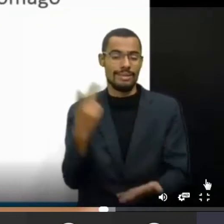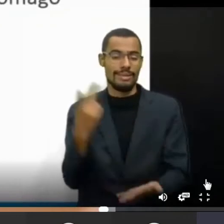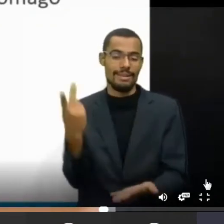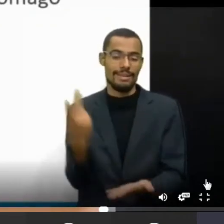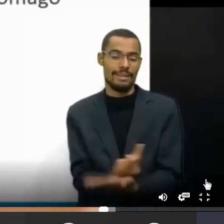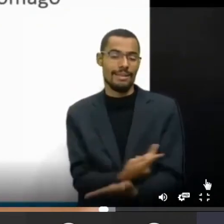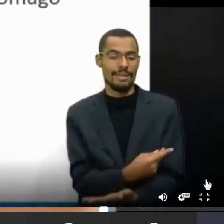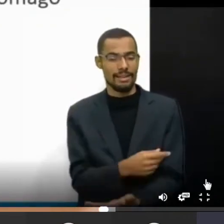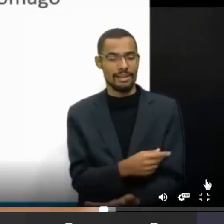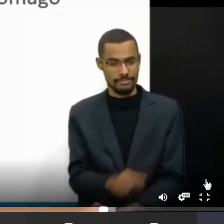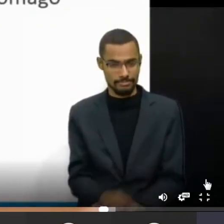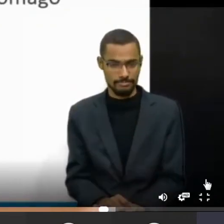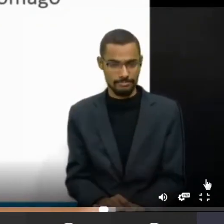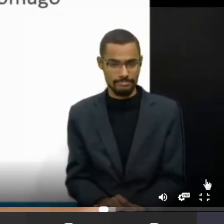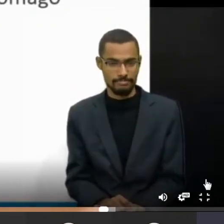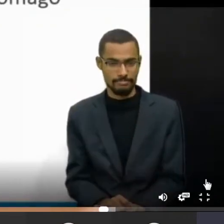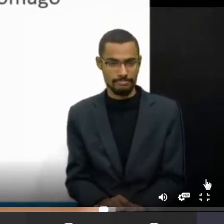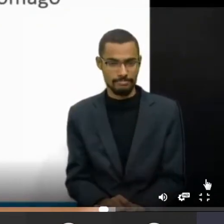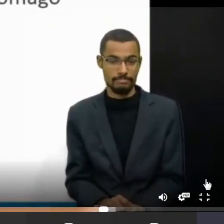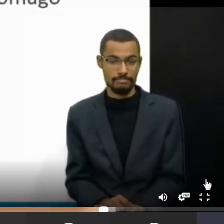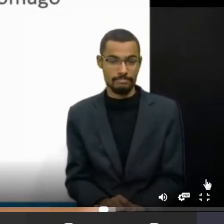processo de digestão.